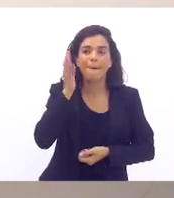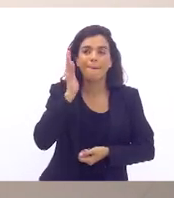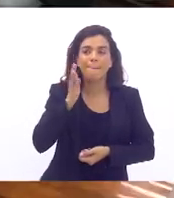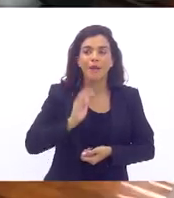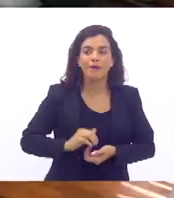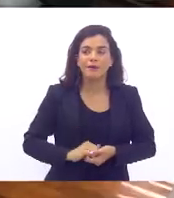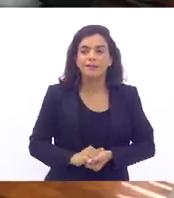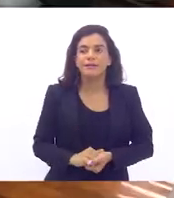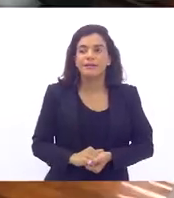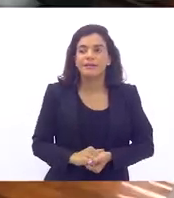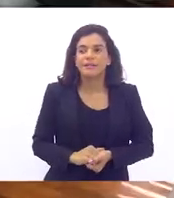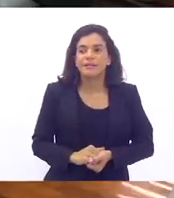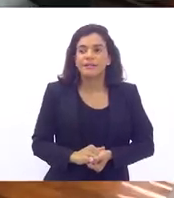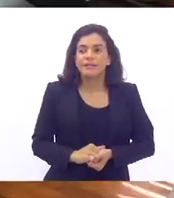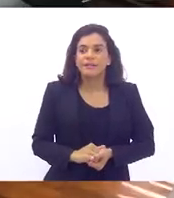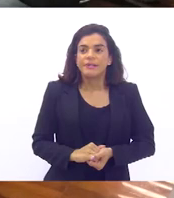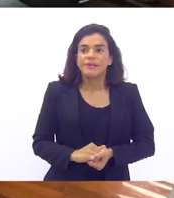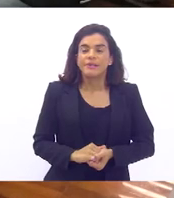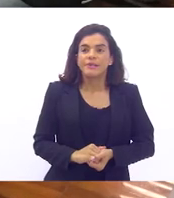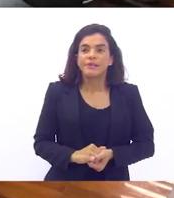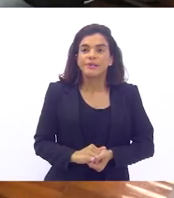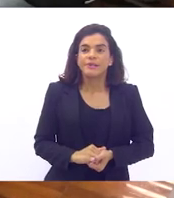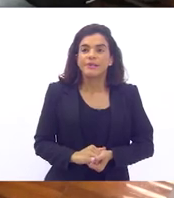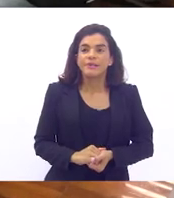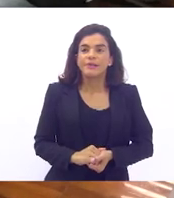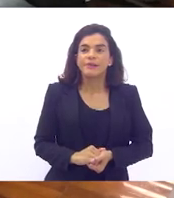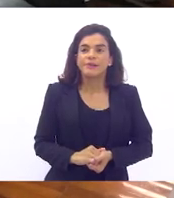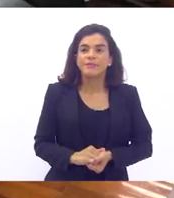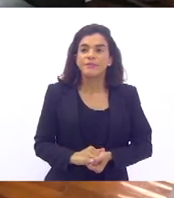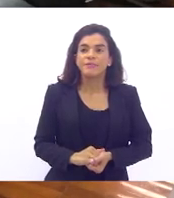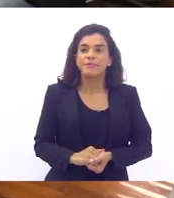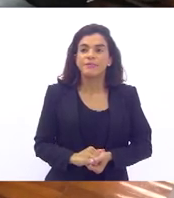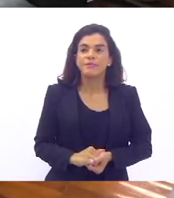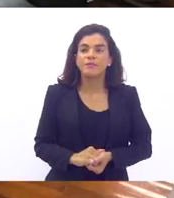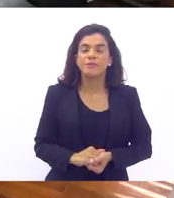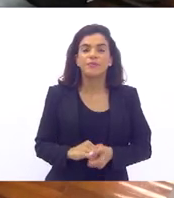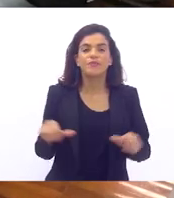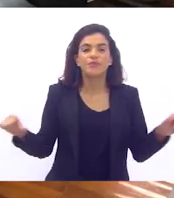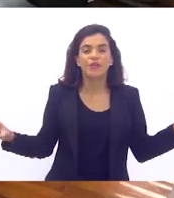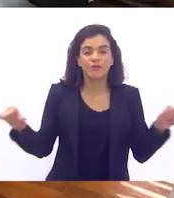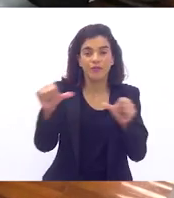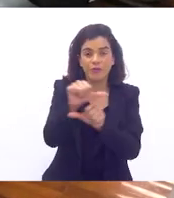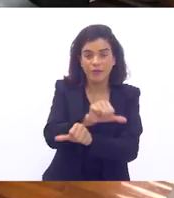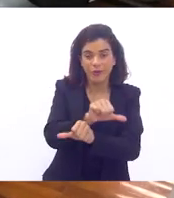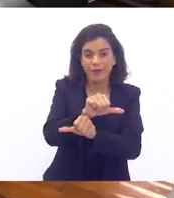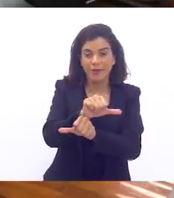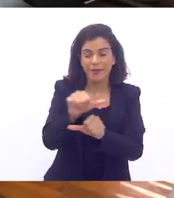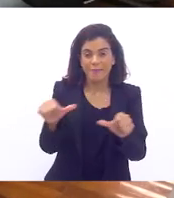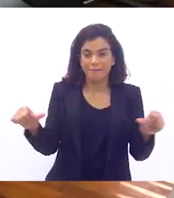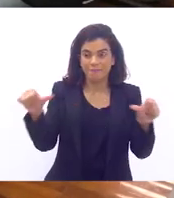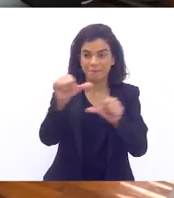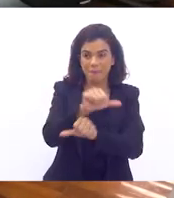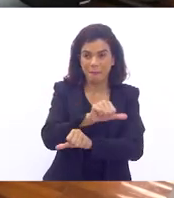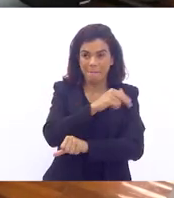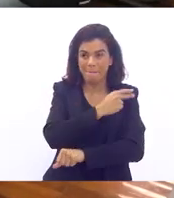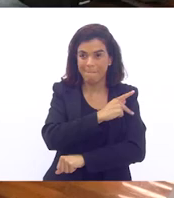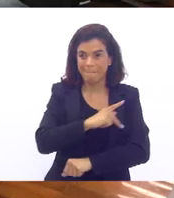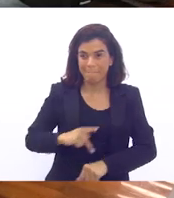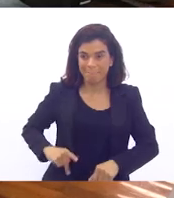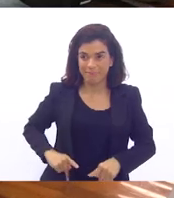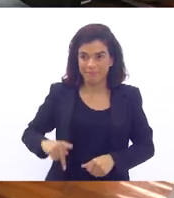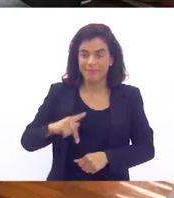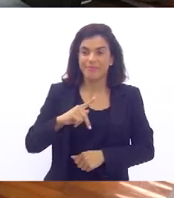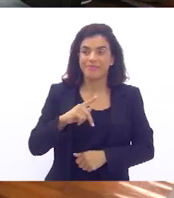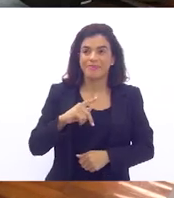Claro fiquei a vontade de se apresente eu vou eu vou transferir aqui a presidência para o relator designado membro da